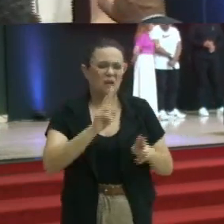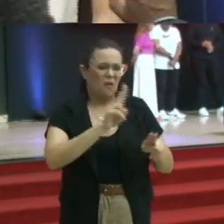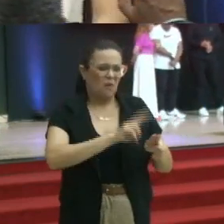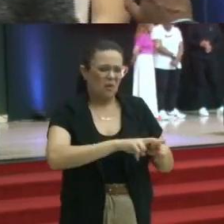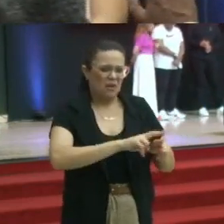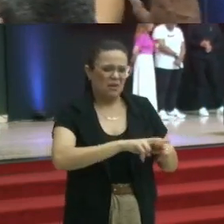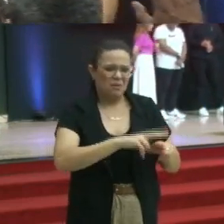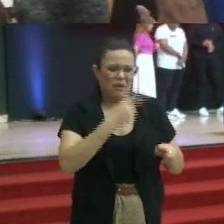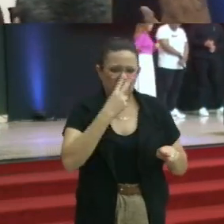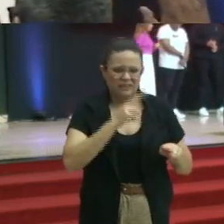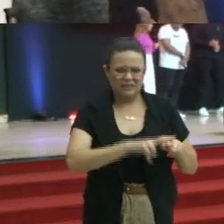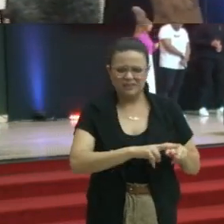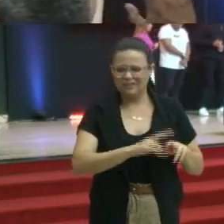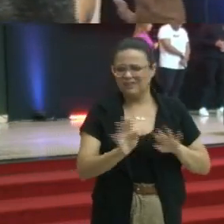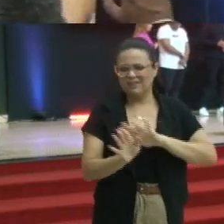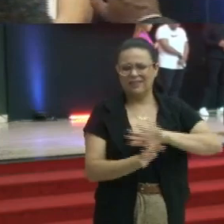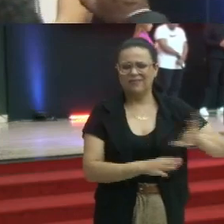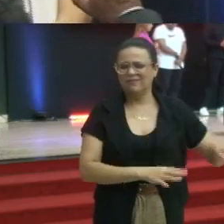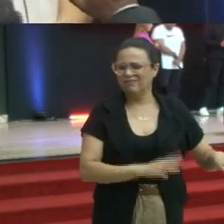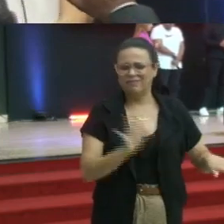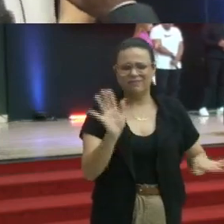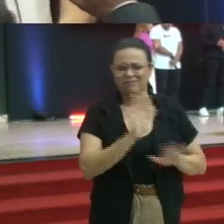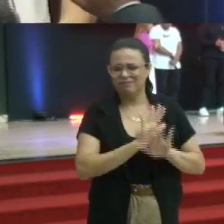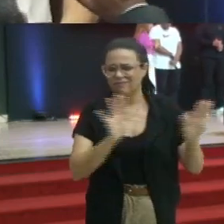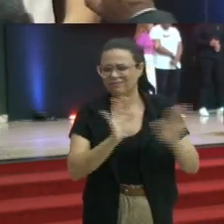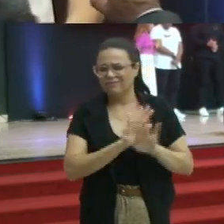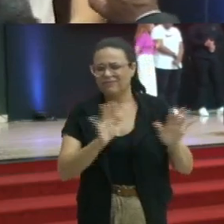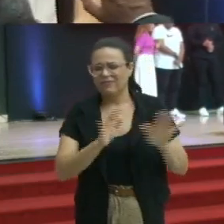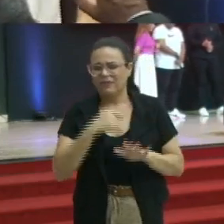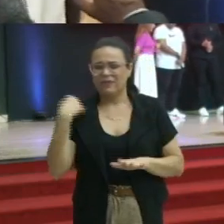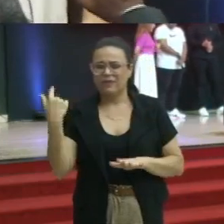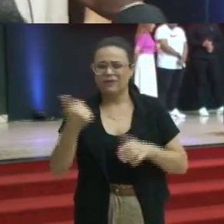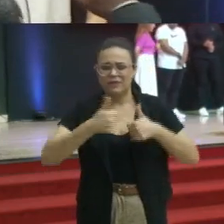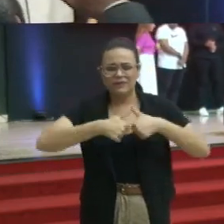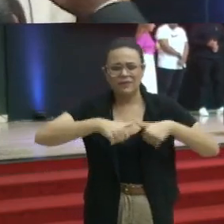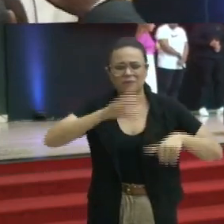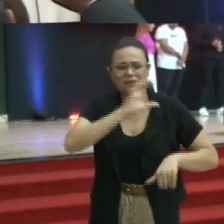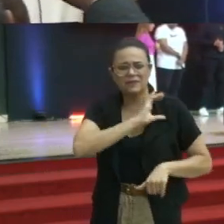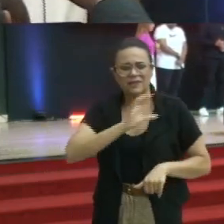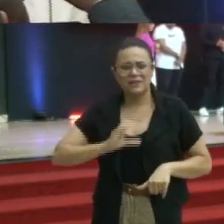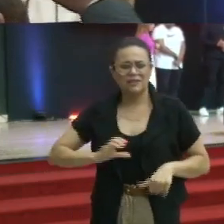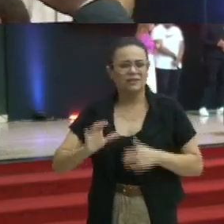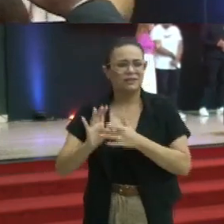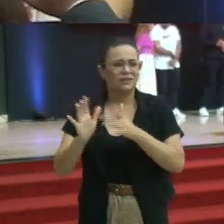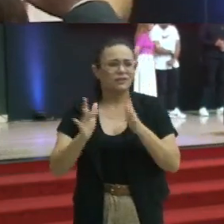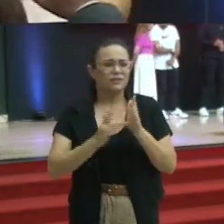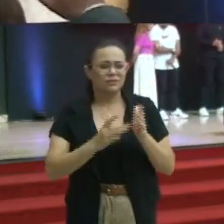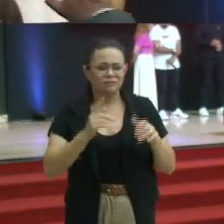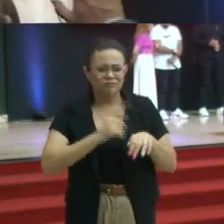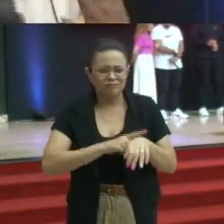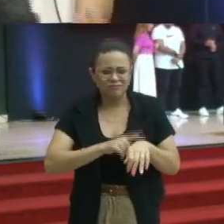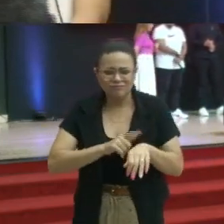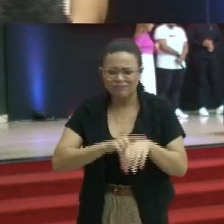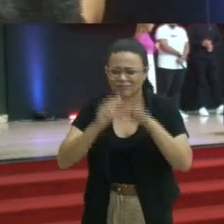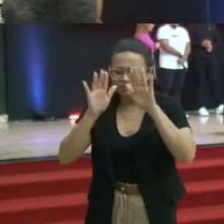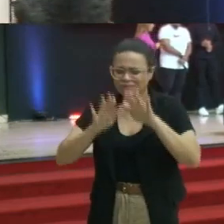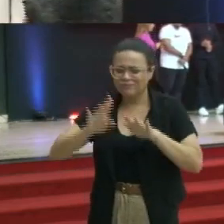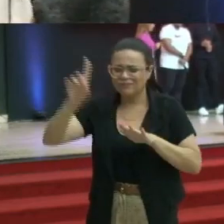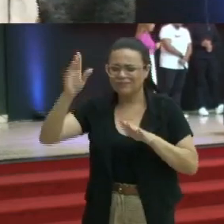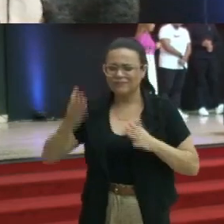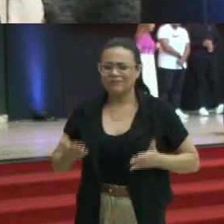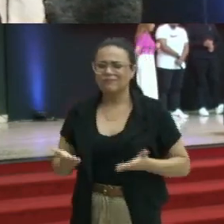que estão em Cristo Jesus. Vamos, igreja, vamos, vamos. Este é o momento de adorar, este é o momento de